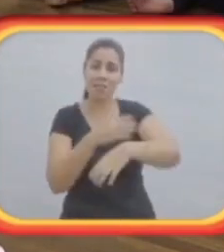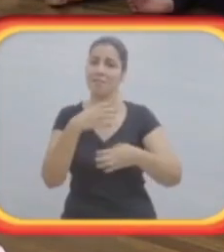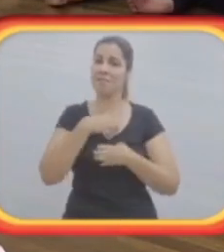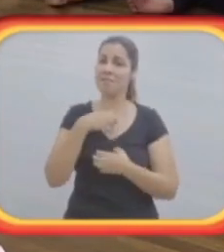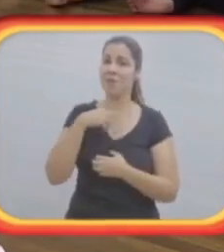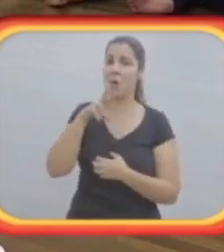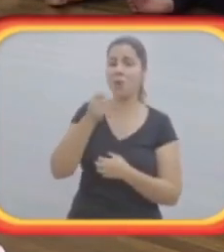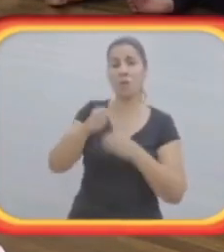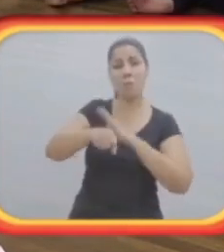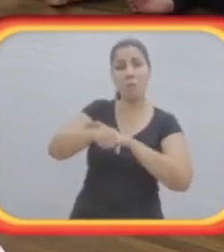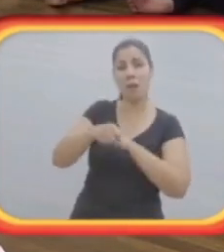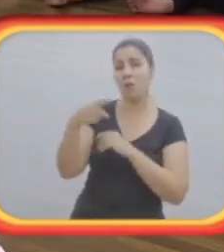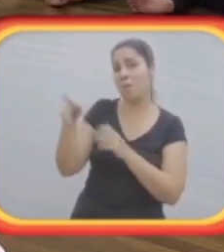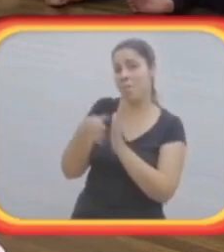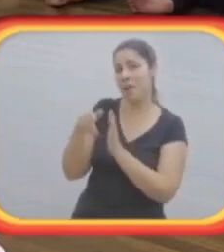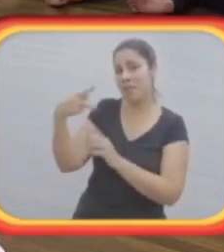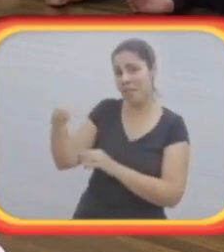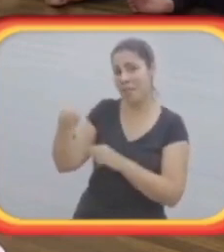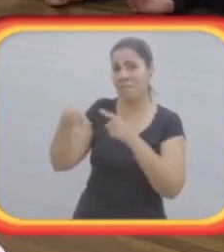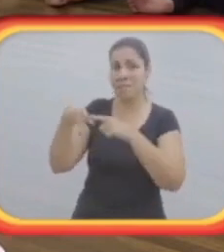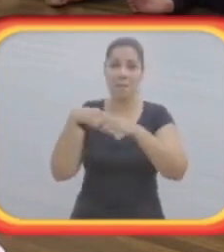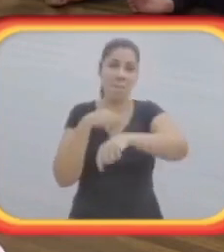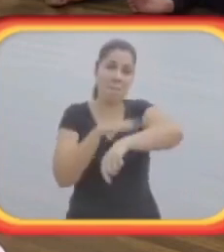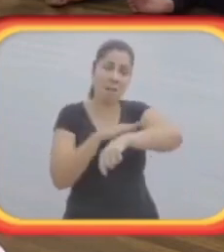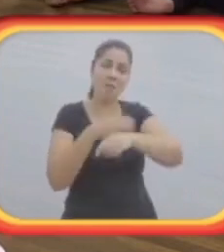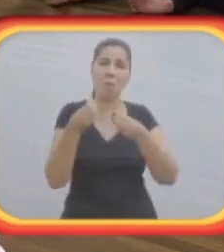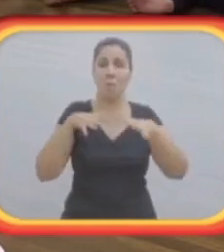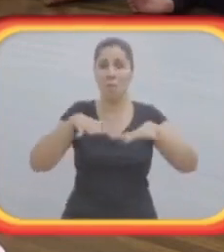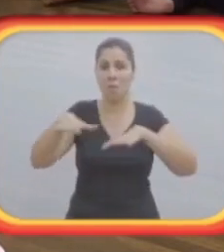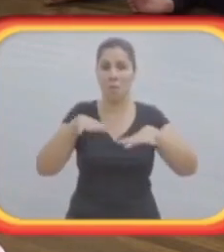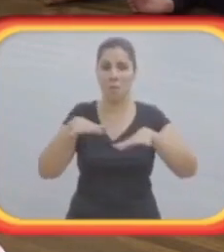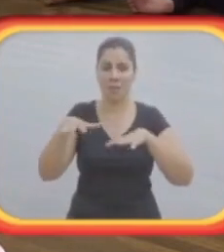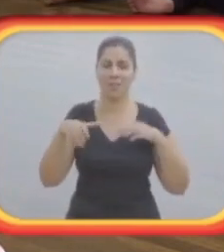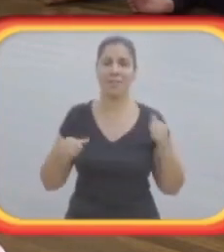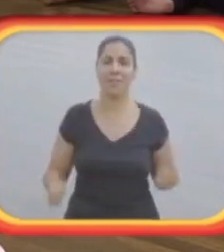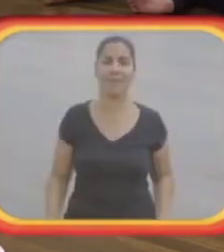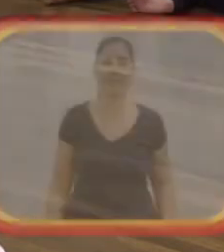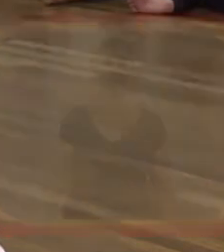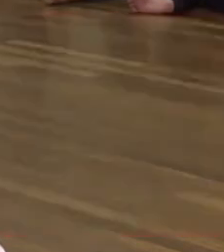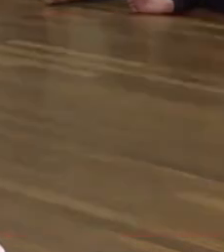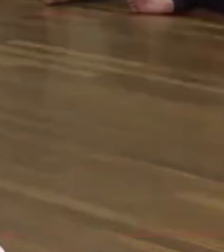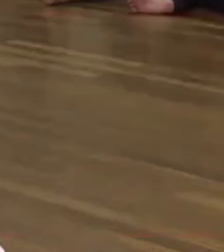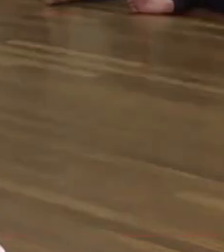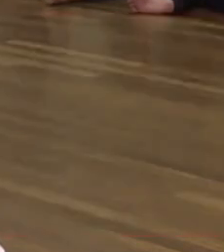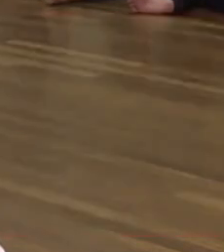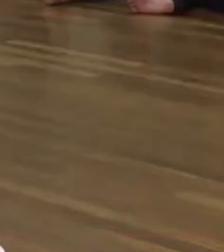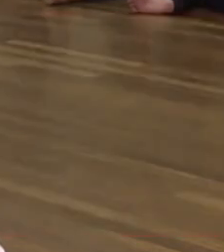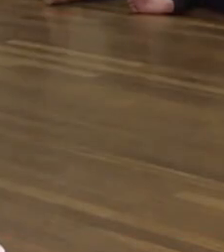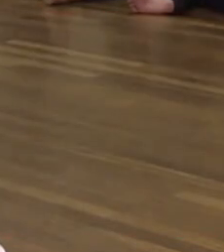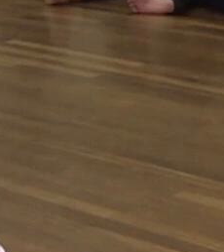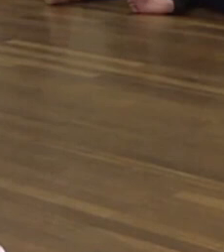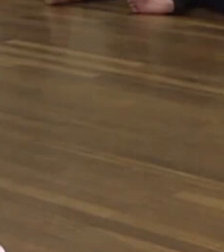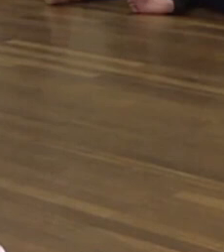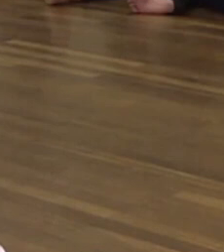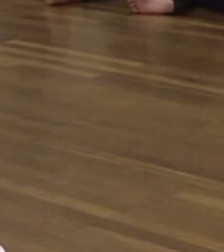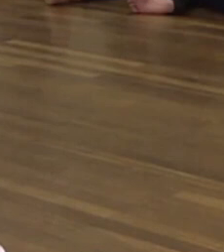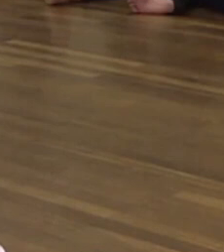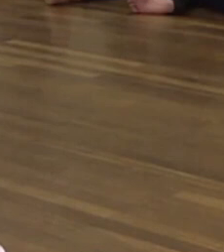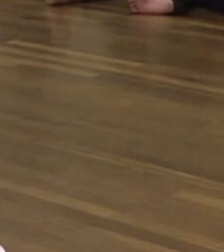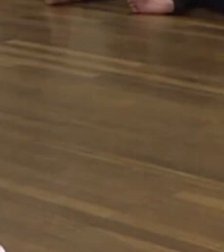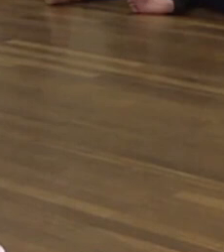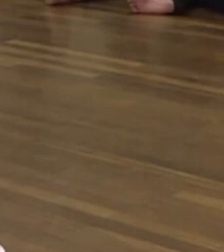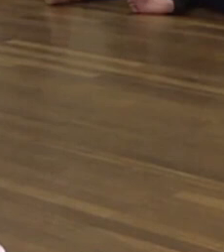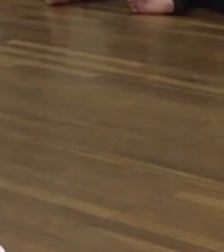corpo e transportar aquela sensação do movimento de perna que ele fez, que eu não posso fazer, para os meus